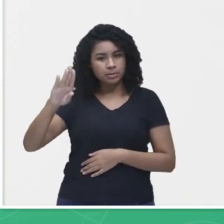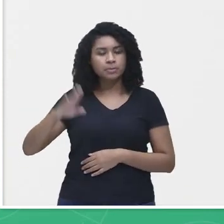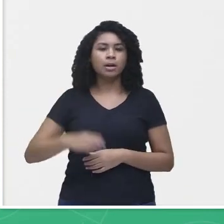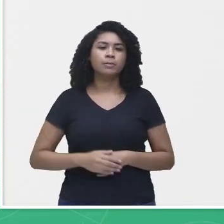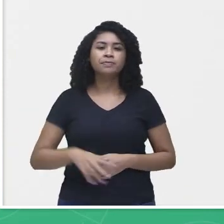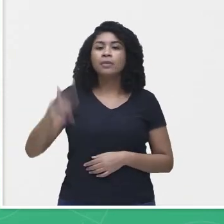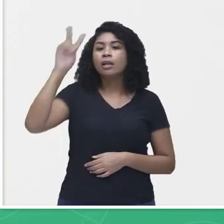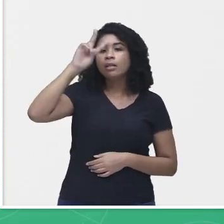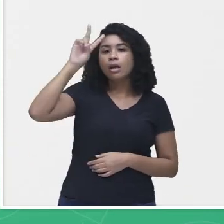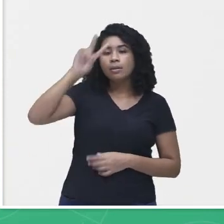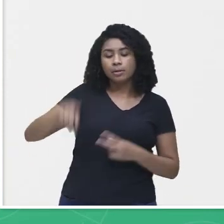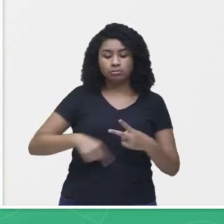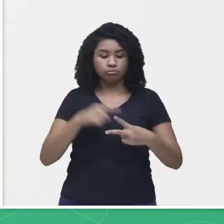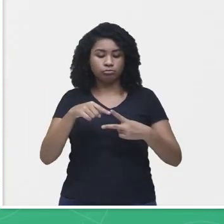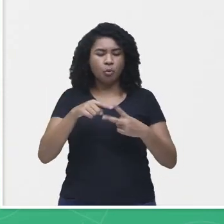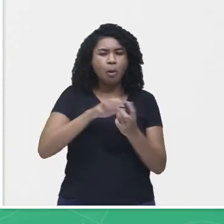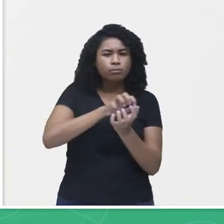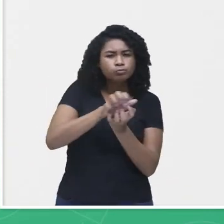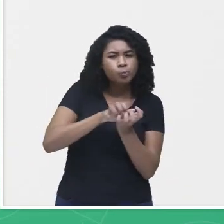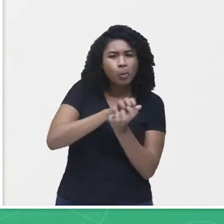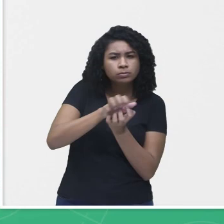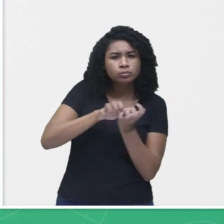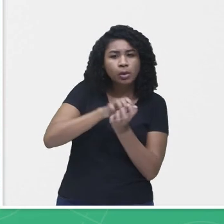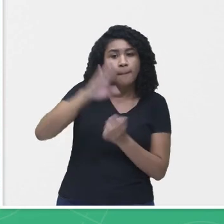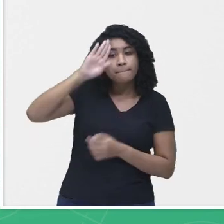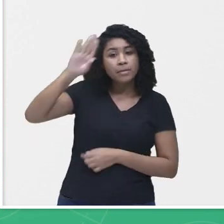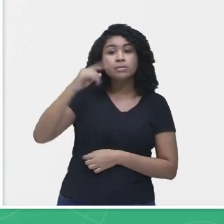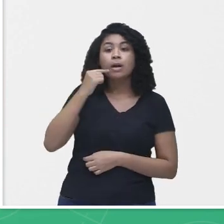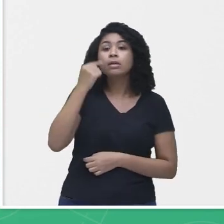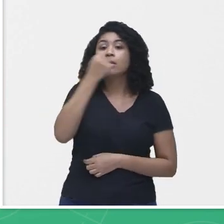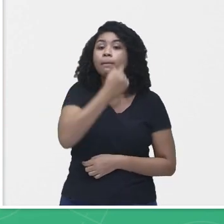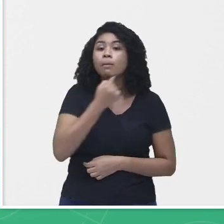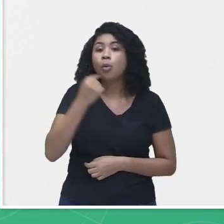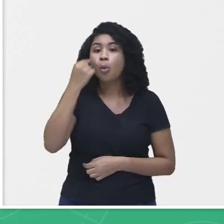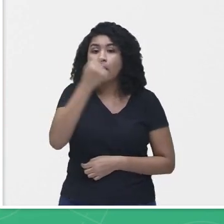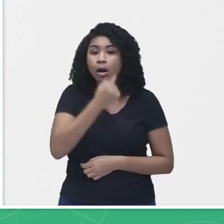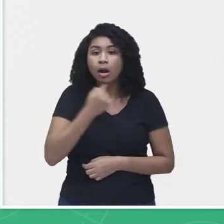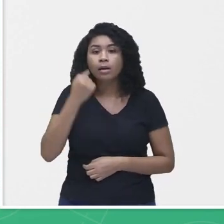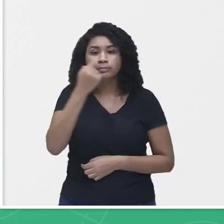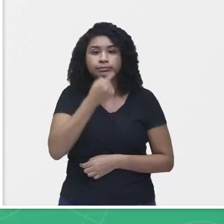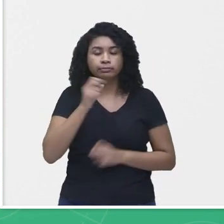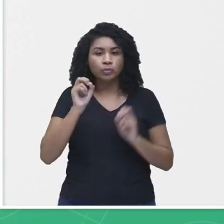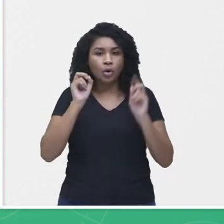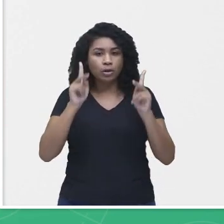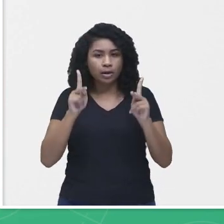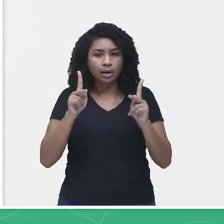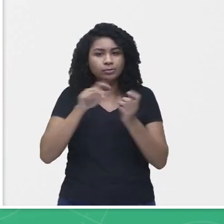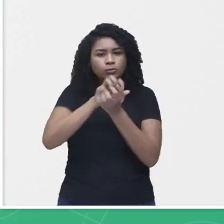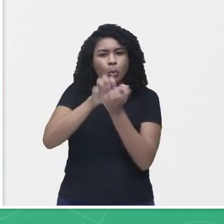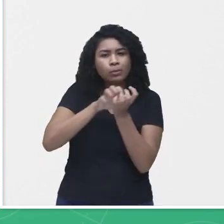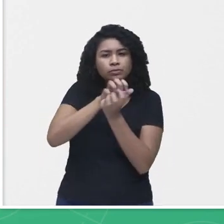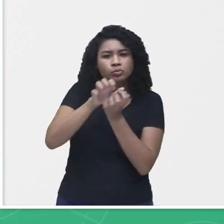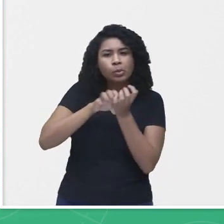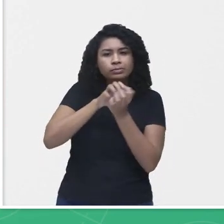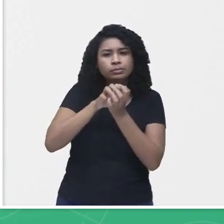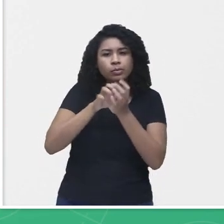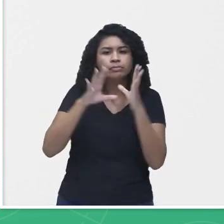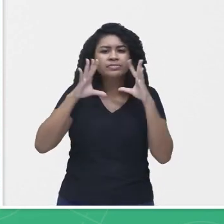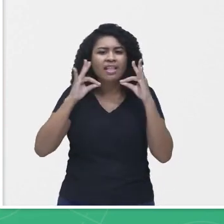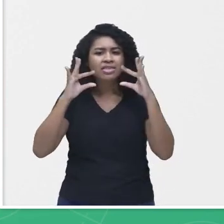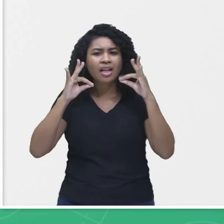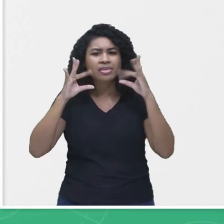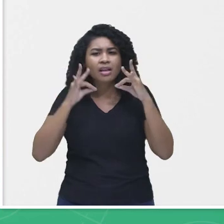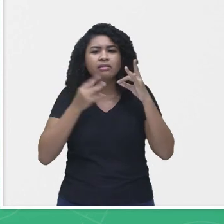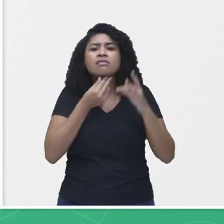digestão mecânica vai ocorrer principalmente na boca, né? Por meio da mastigação, deglutição e também no